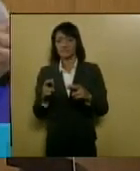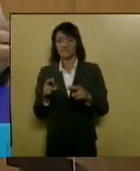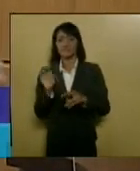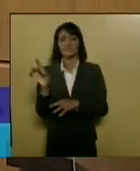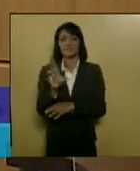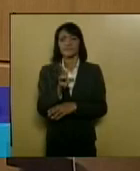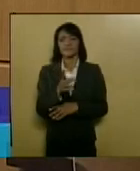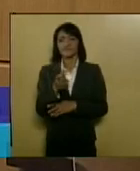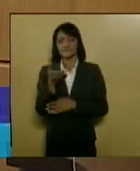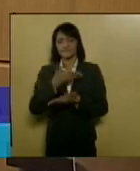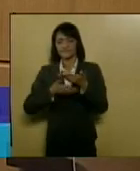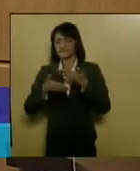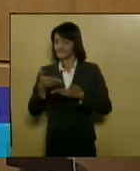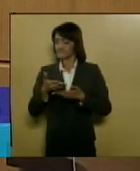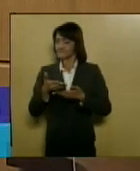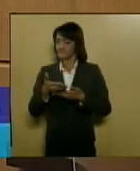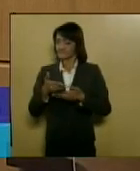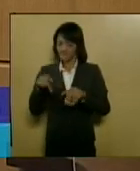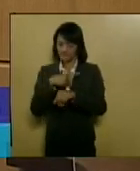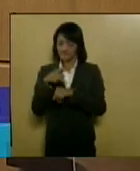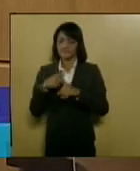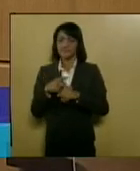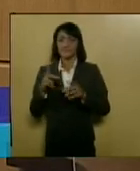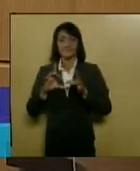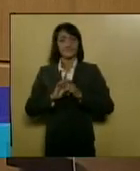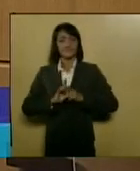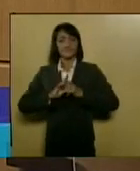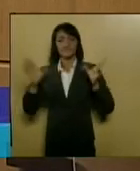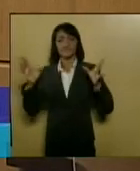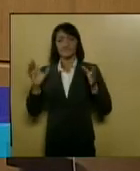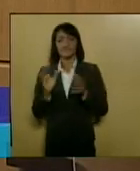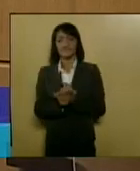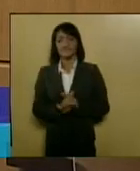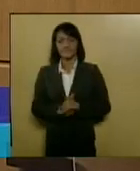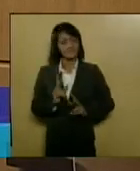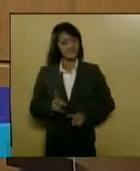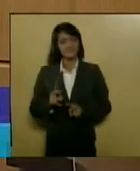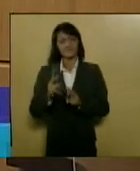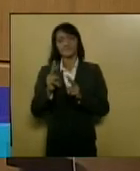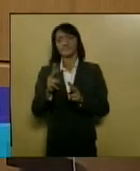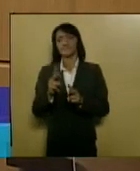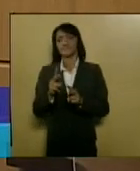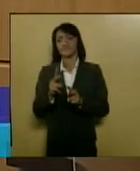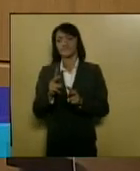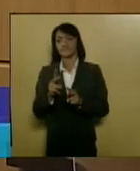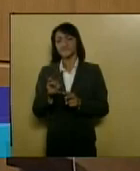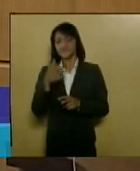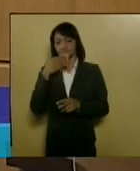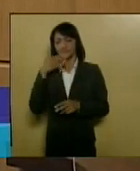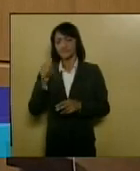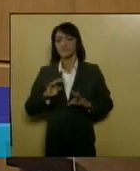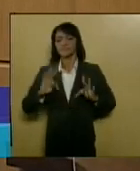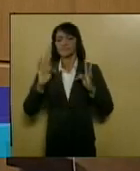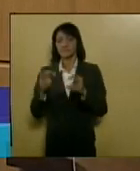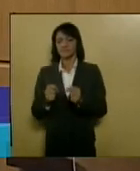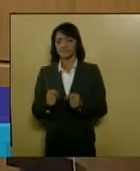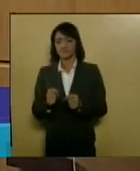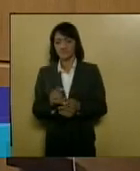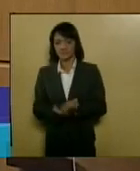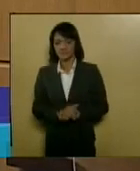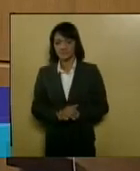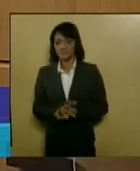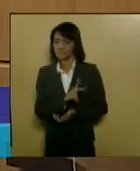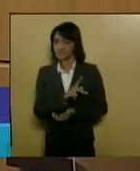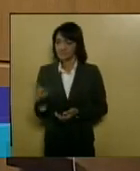precisam conduzir esse país cada vez mais democrático e cada vez mais que venha beneficiar a todos. É